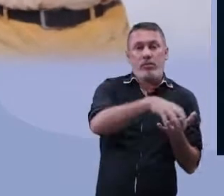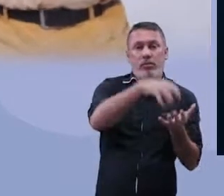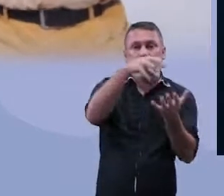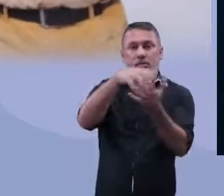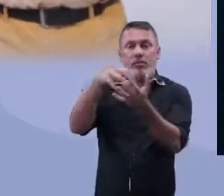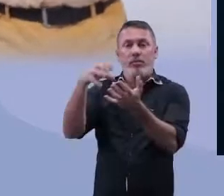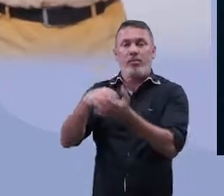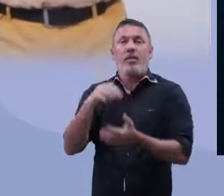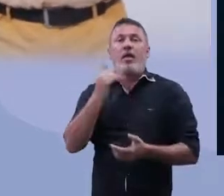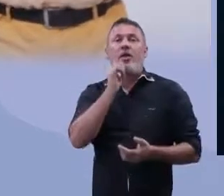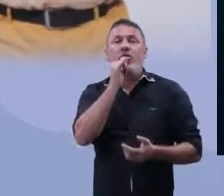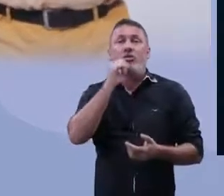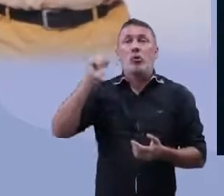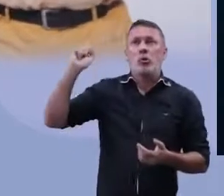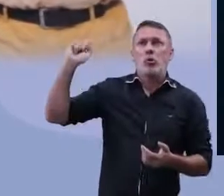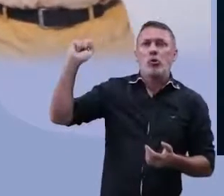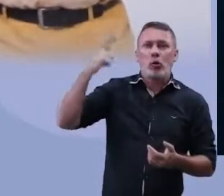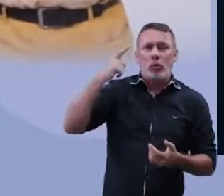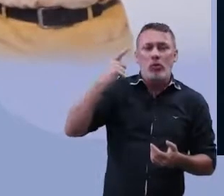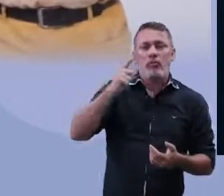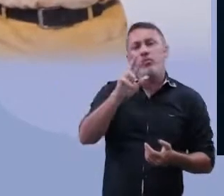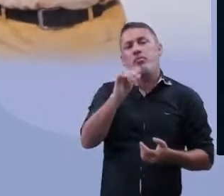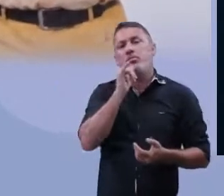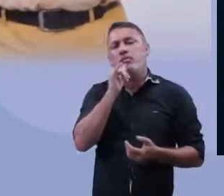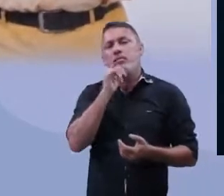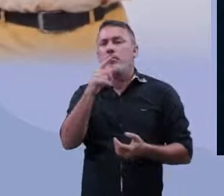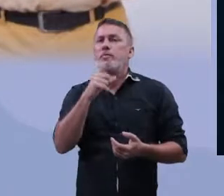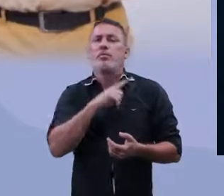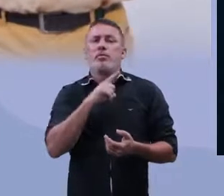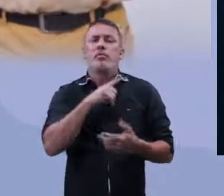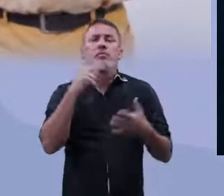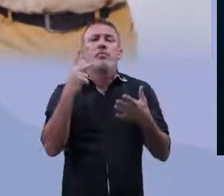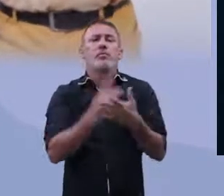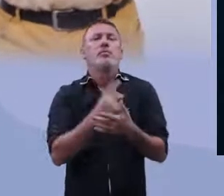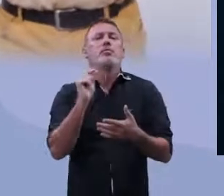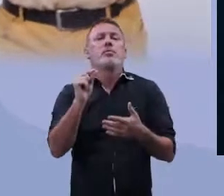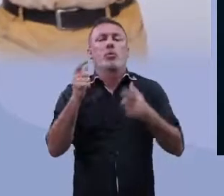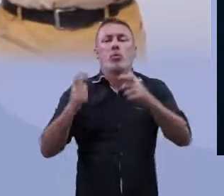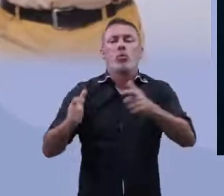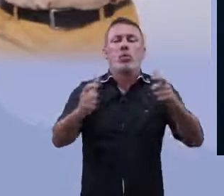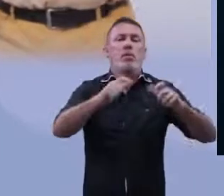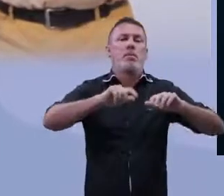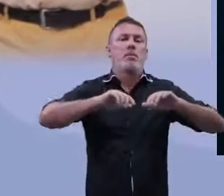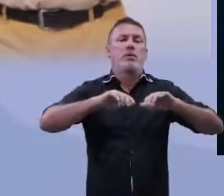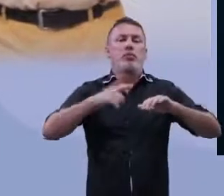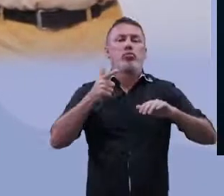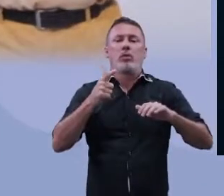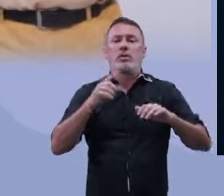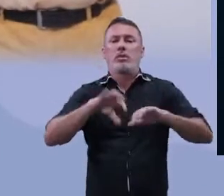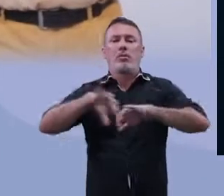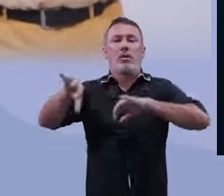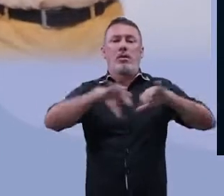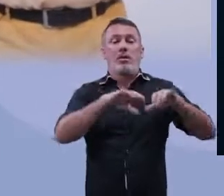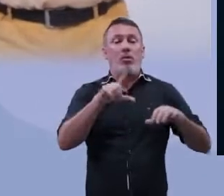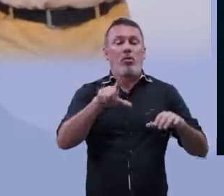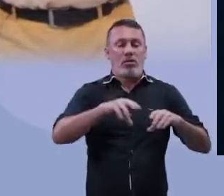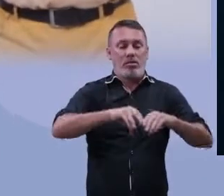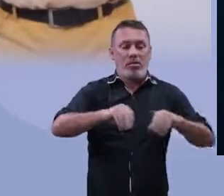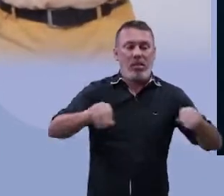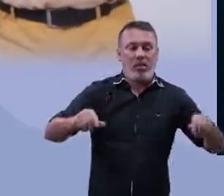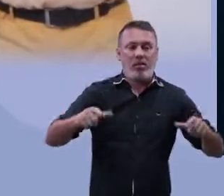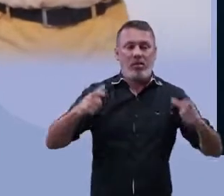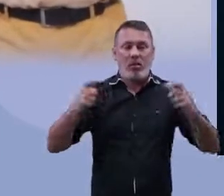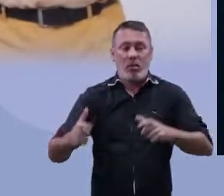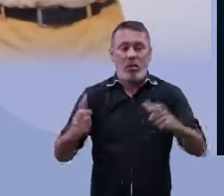energia solar, né? Elas vão estar, por exemplo, isolando o território, isolando partes do solo que